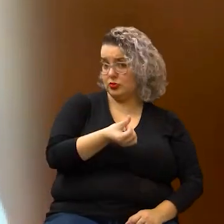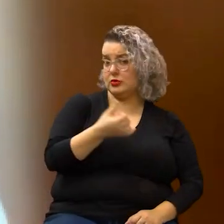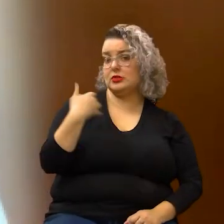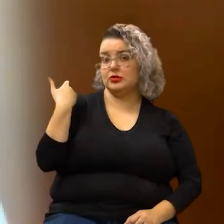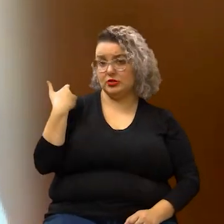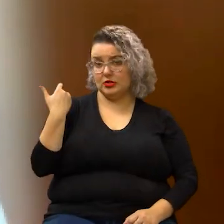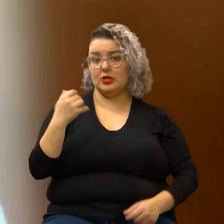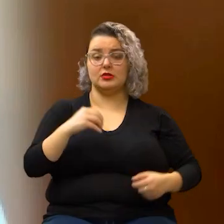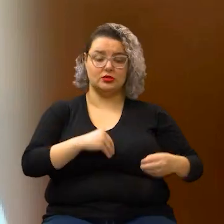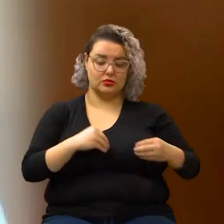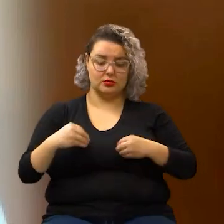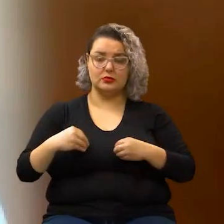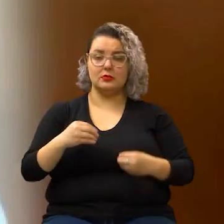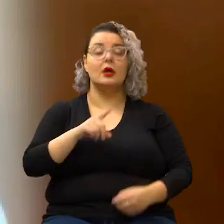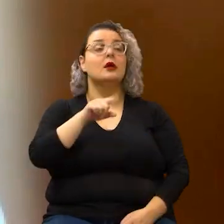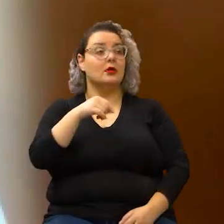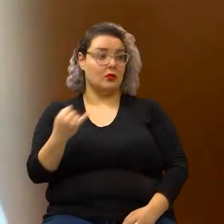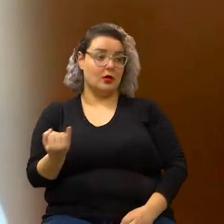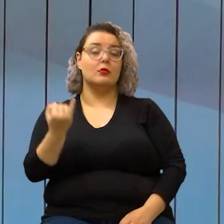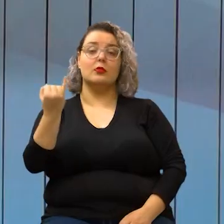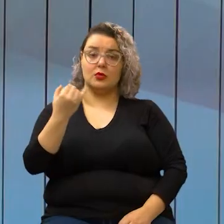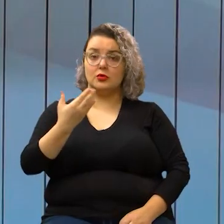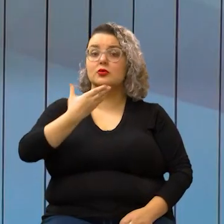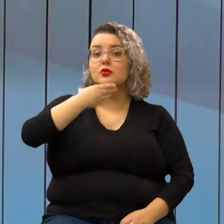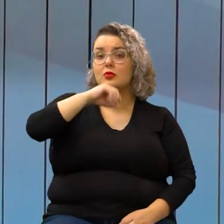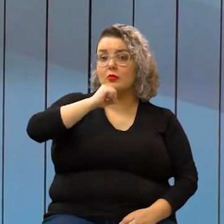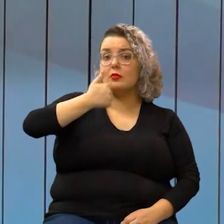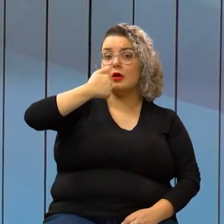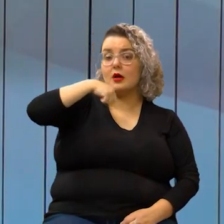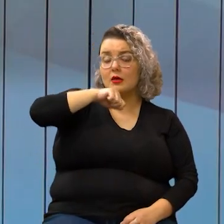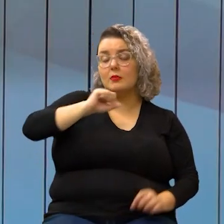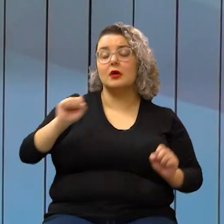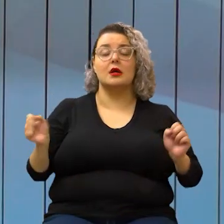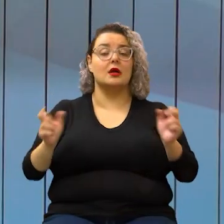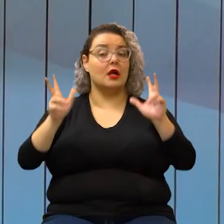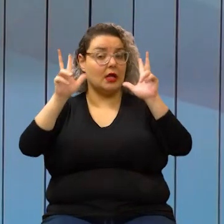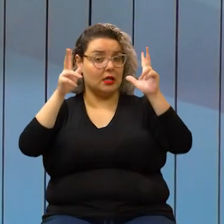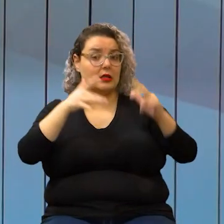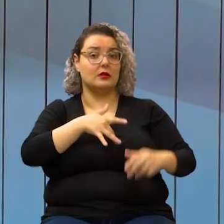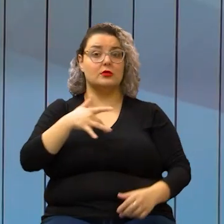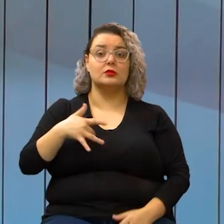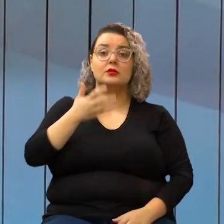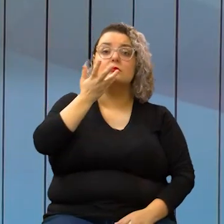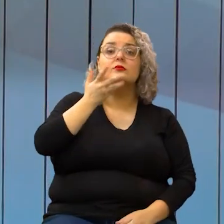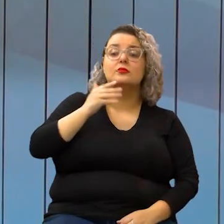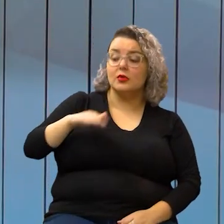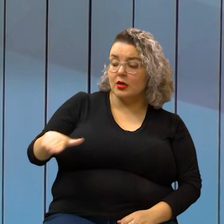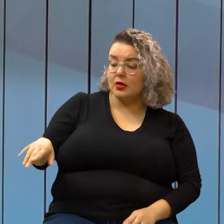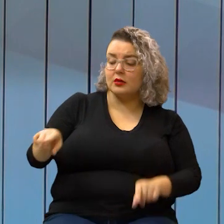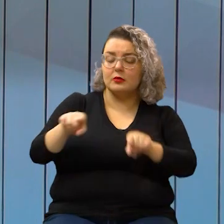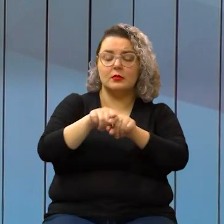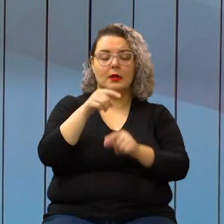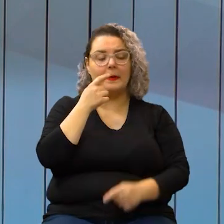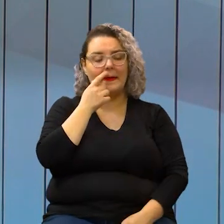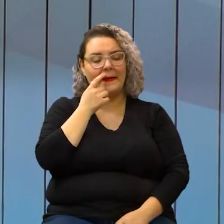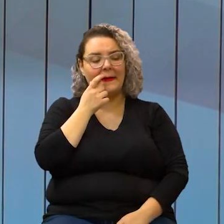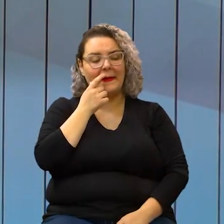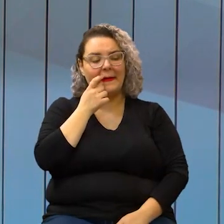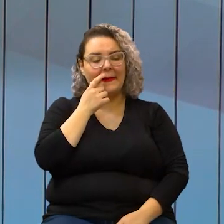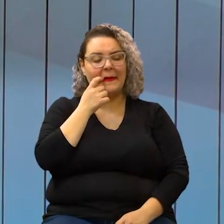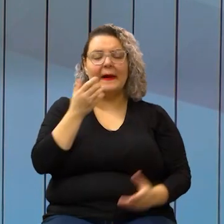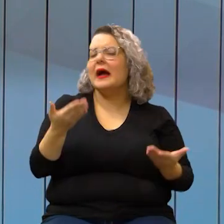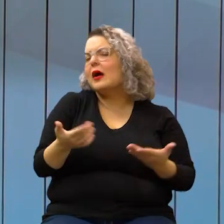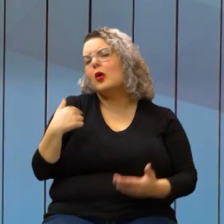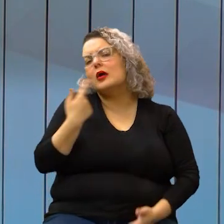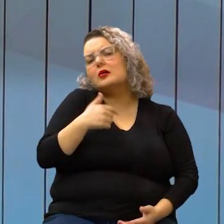dos 6 anos de idade. Importante, então, que os pais fiquem atentos, né, à saúde dos pequenos também. Agora,